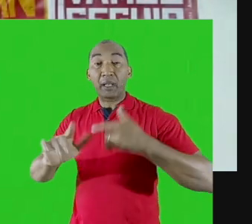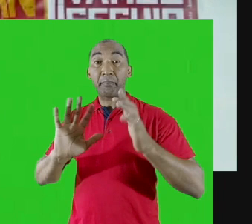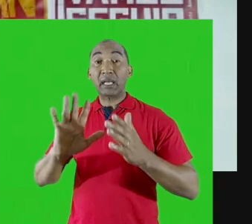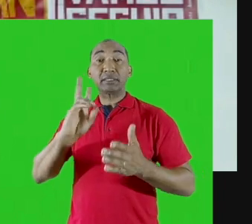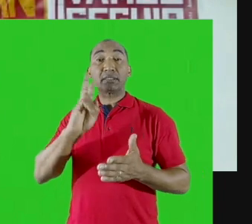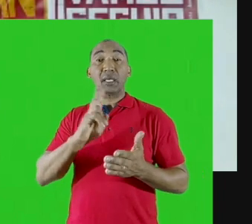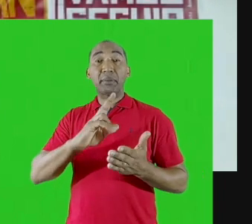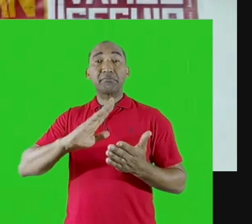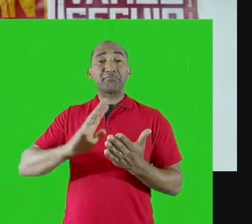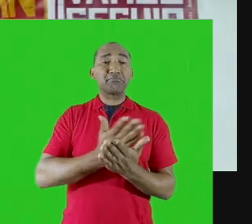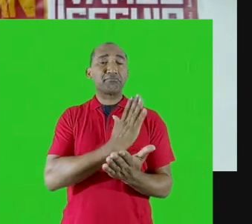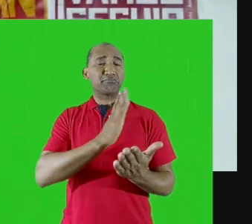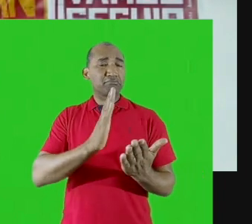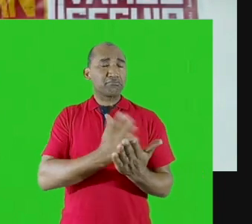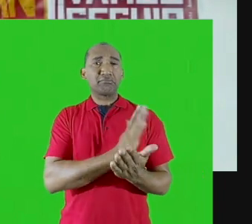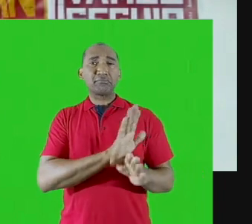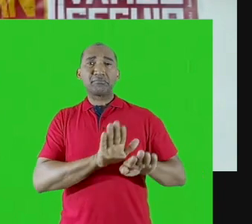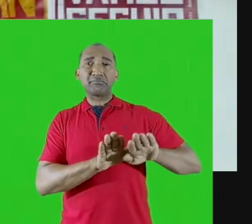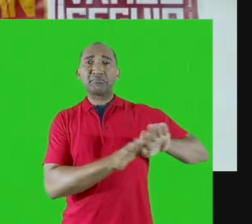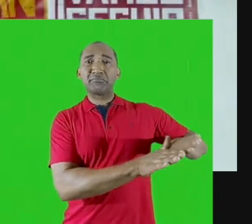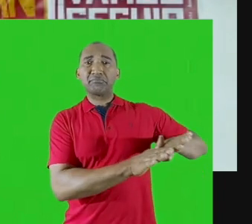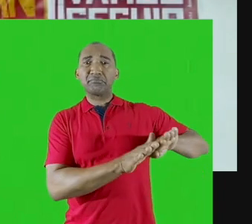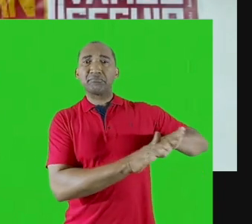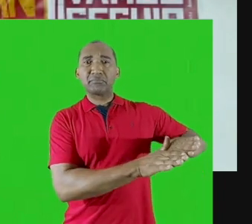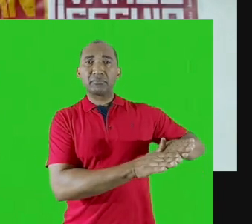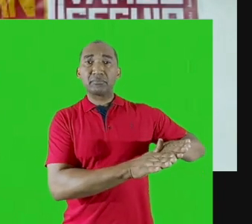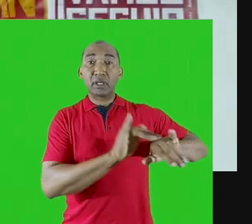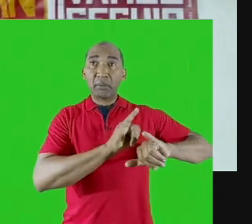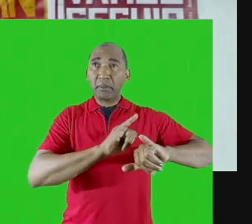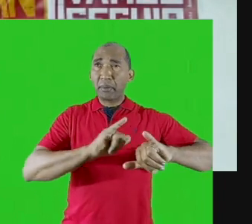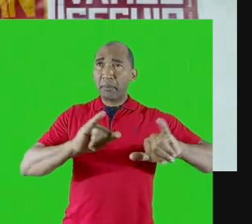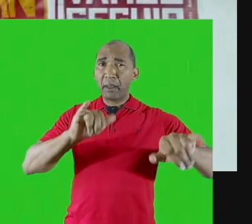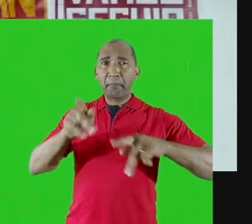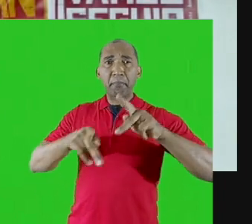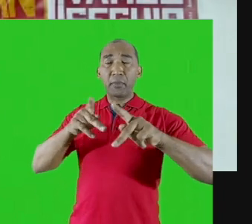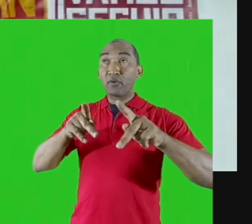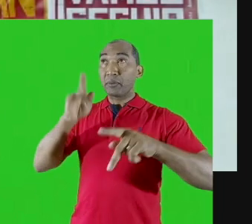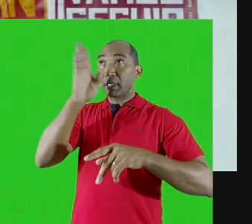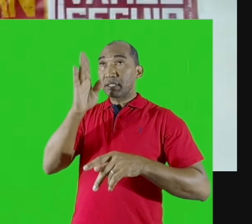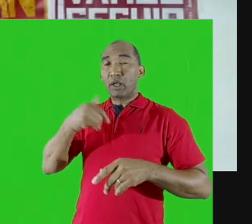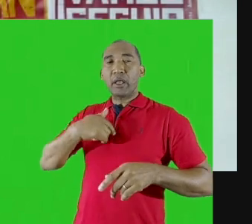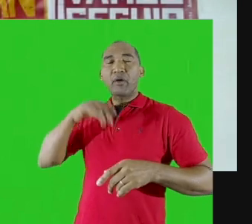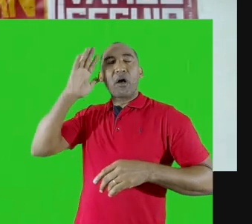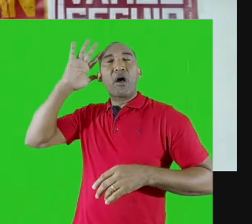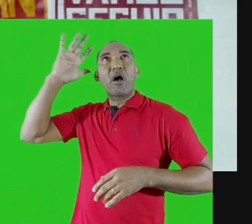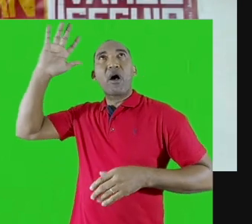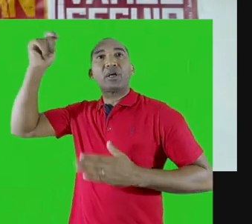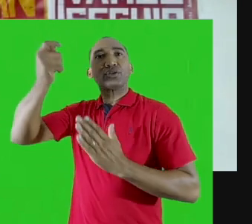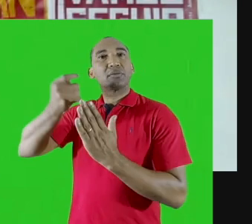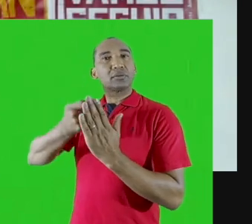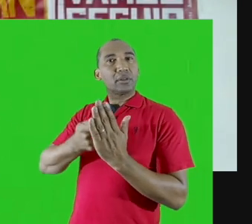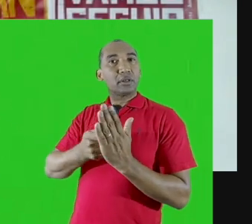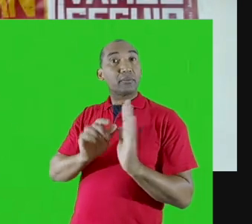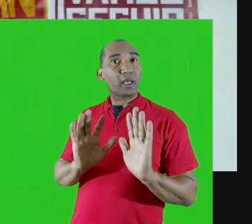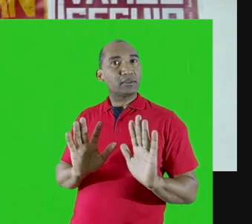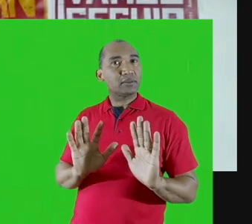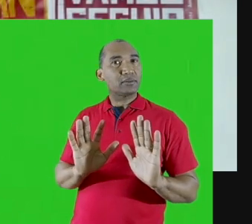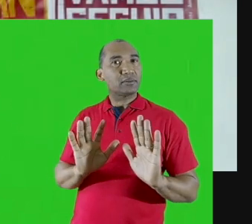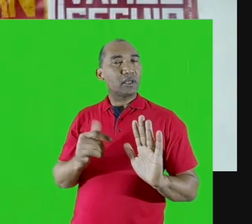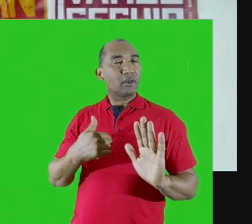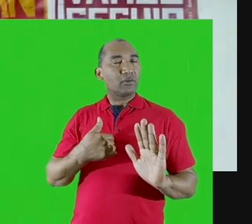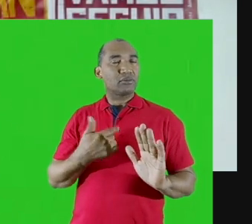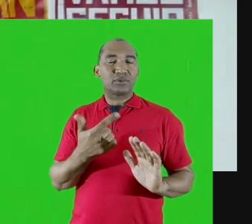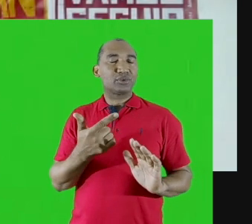eu procurava trabalho, mas fui sempre preterida. Digam ao povo brasileiro que meu sonho era ser